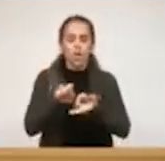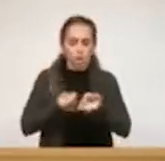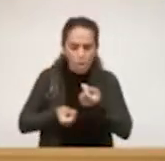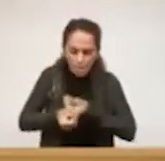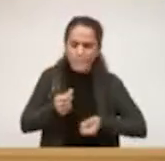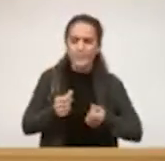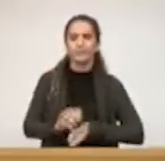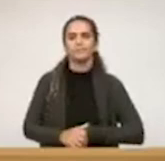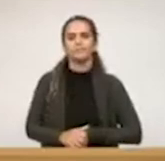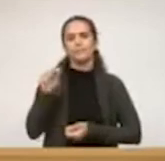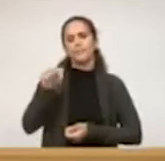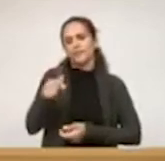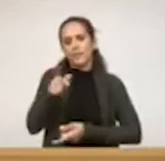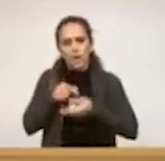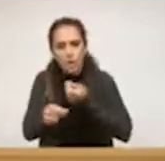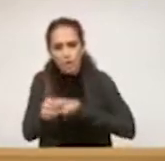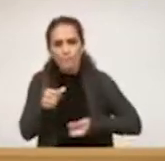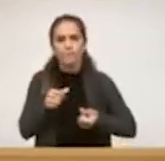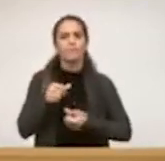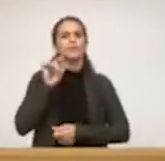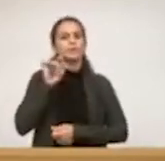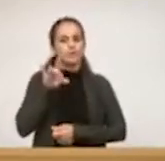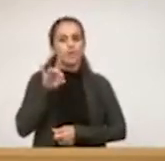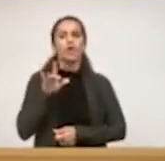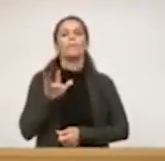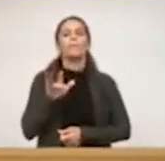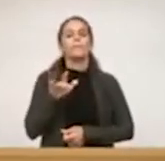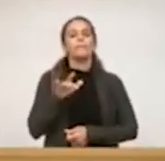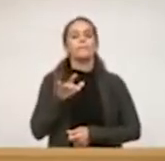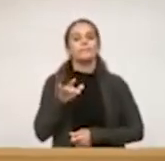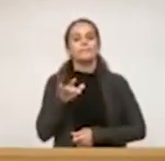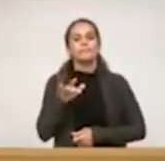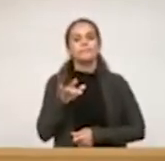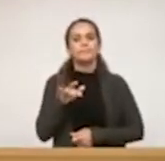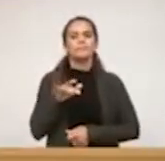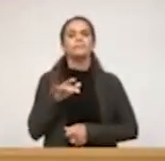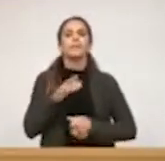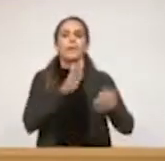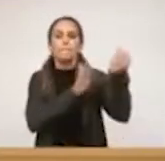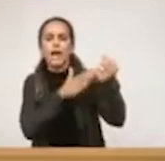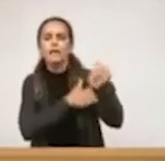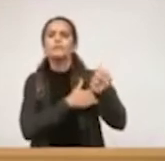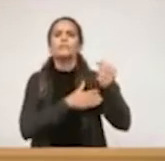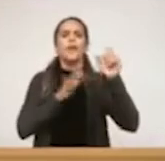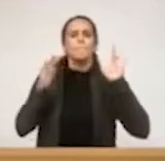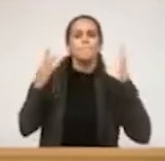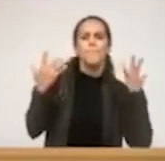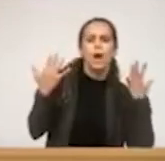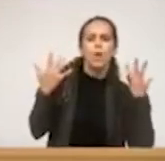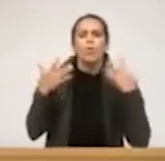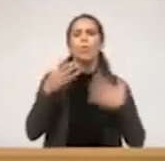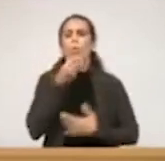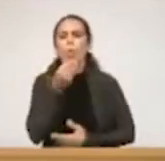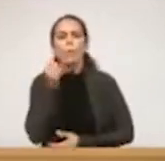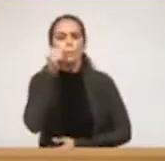economia e essa economia senhoras e senhores Faça como eu já disse aqui pelo braço pela mão de